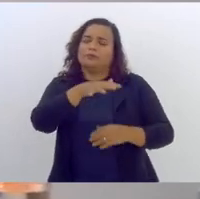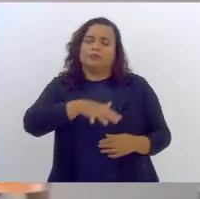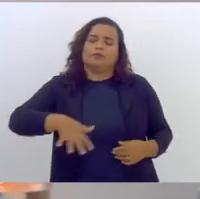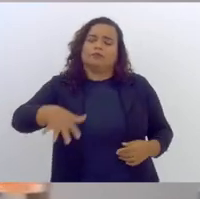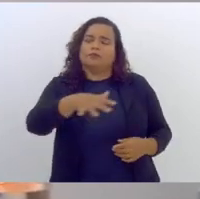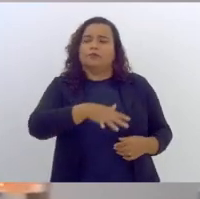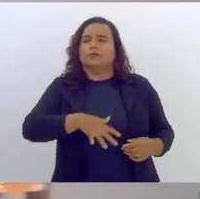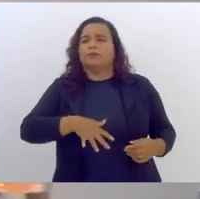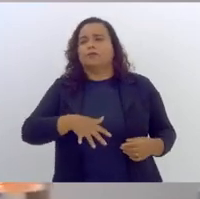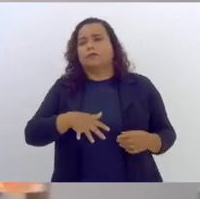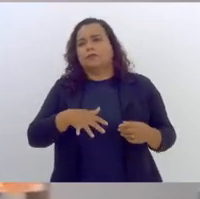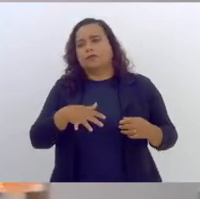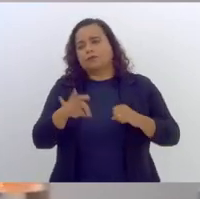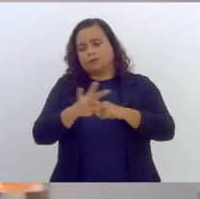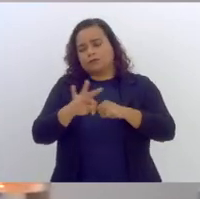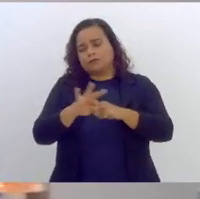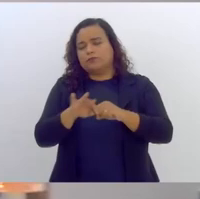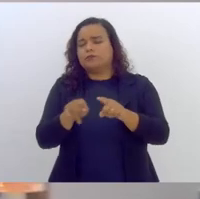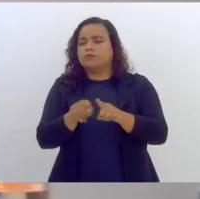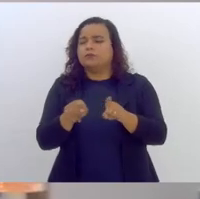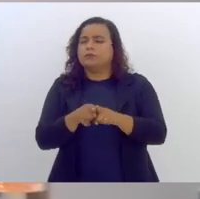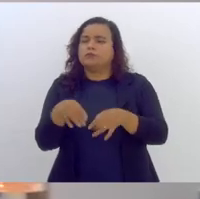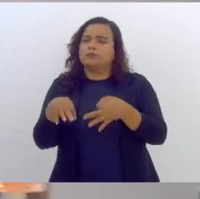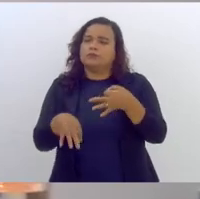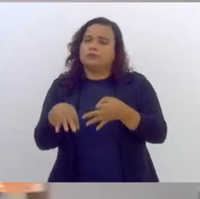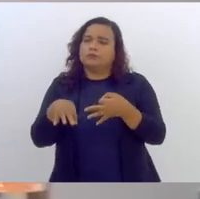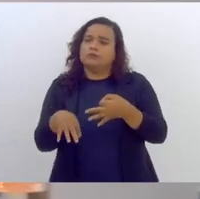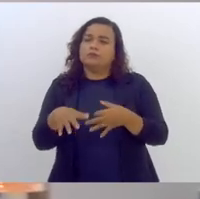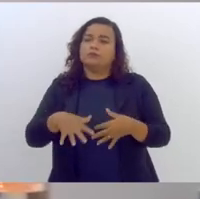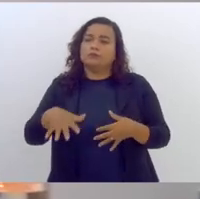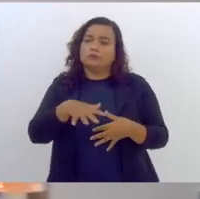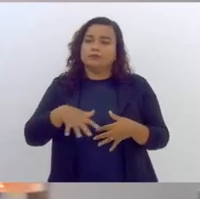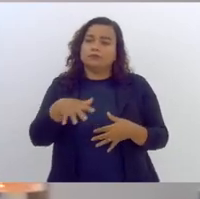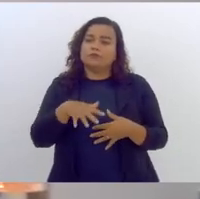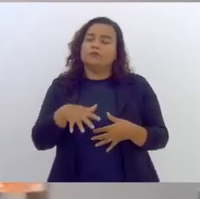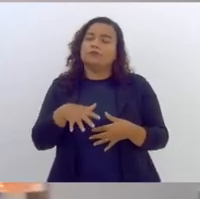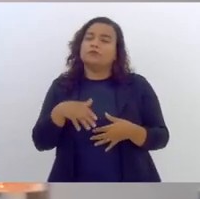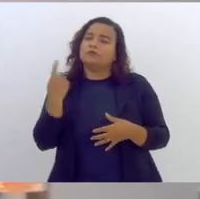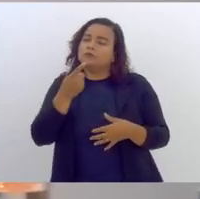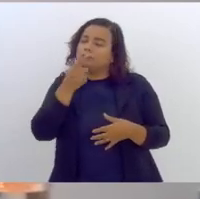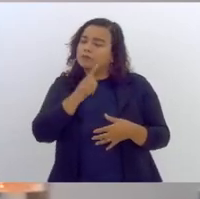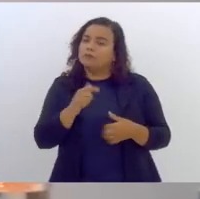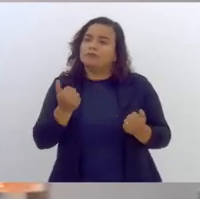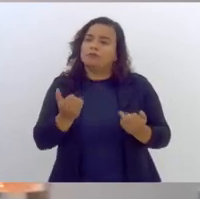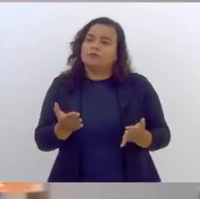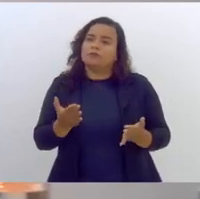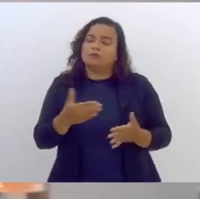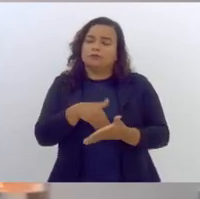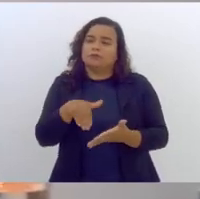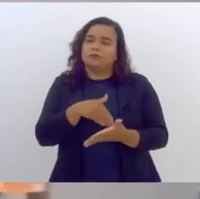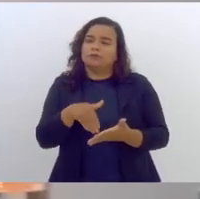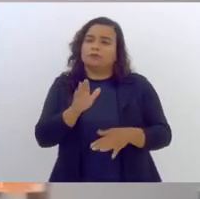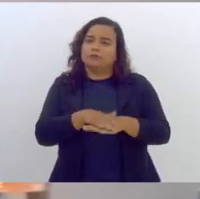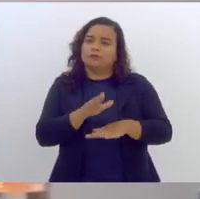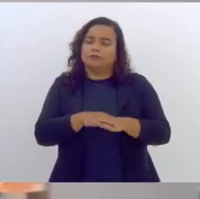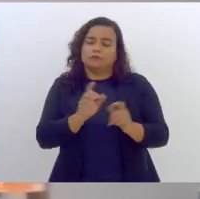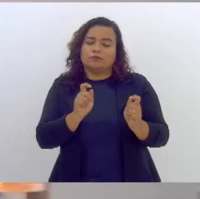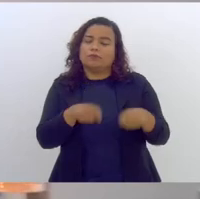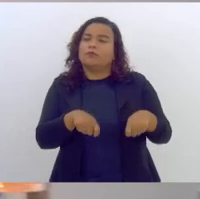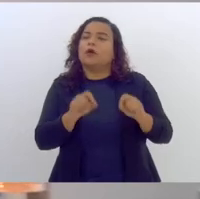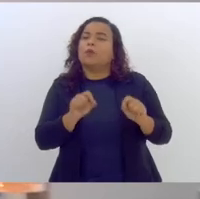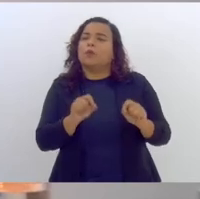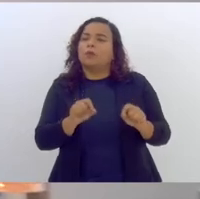de ordem técnico e jurídica para que possamos possibilitar secretarias é